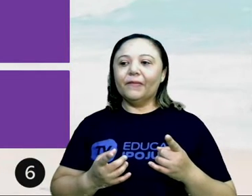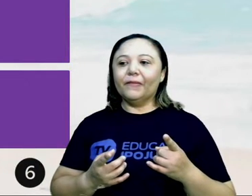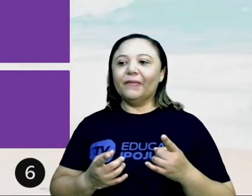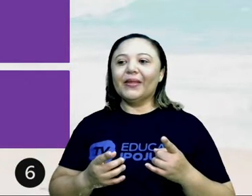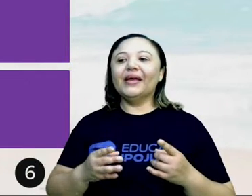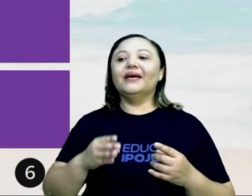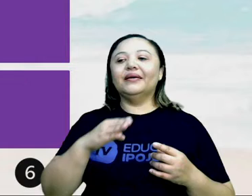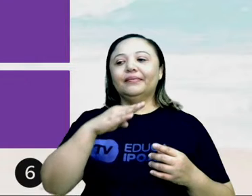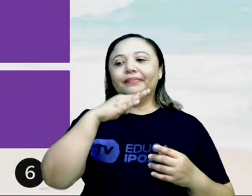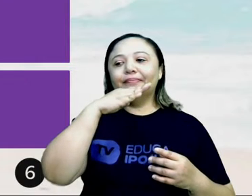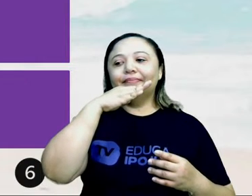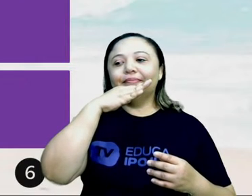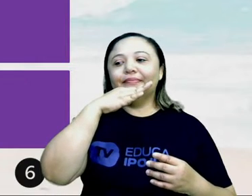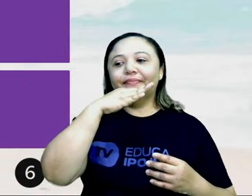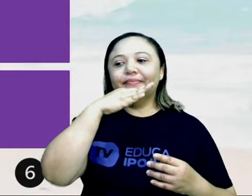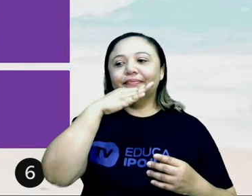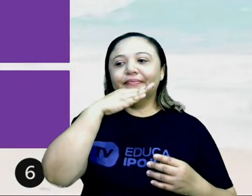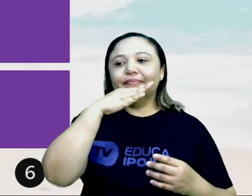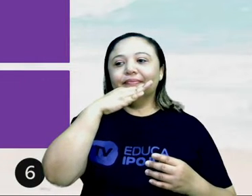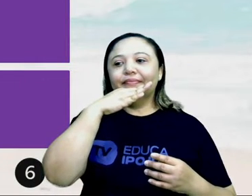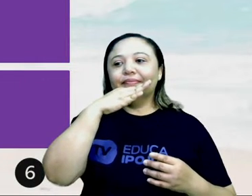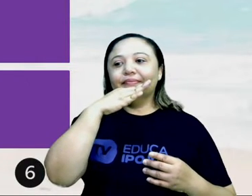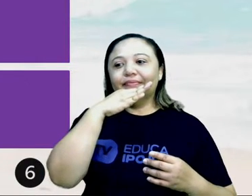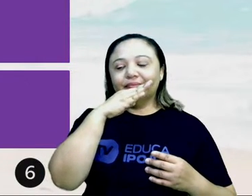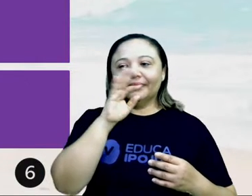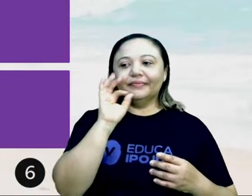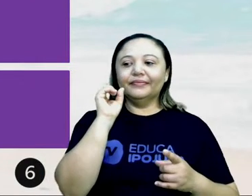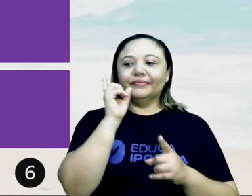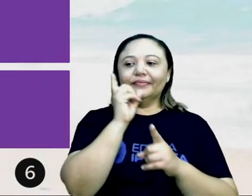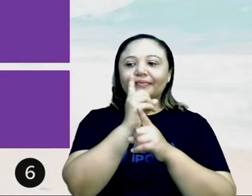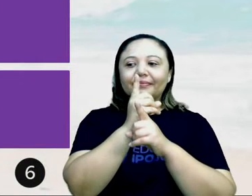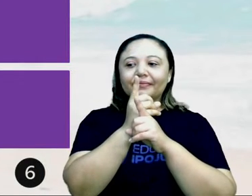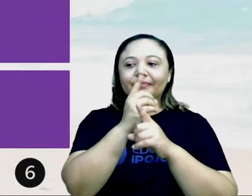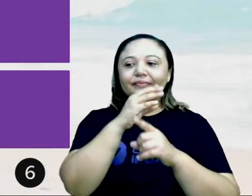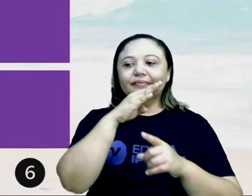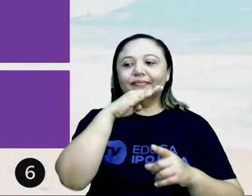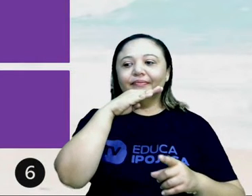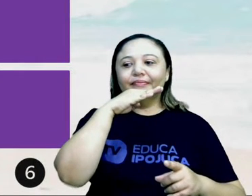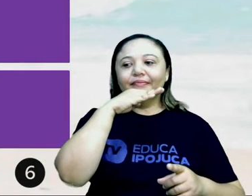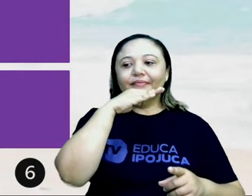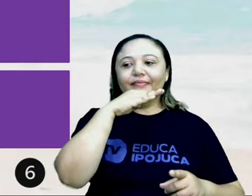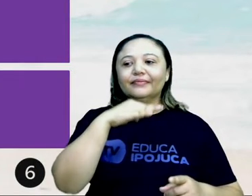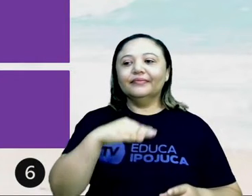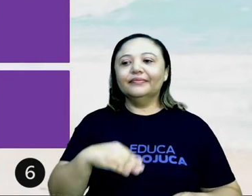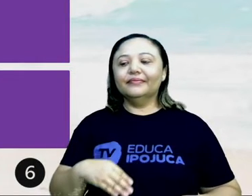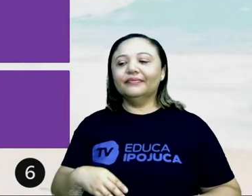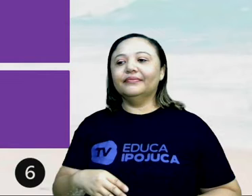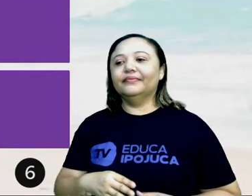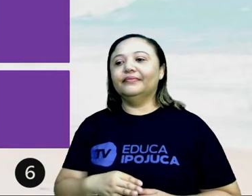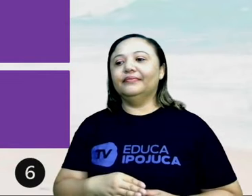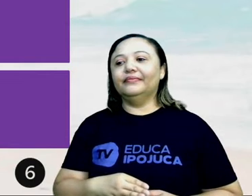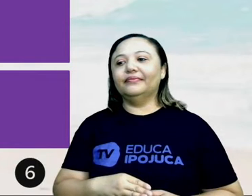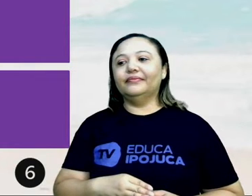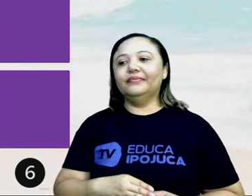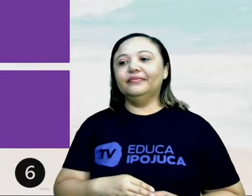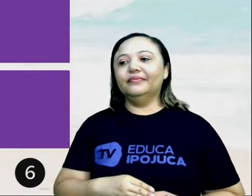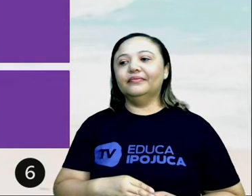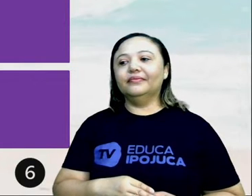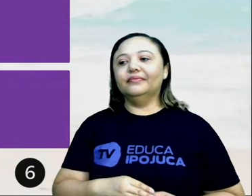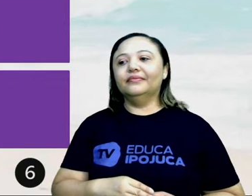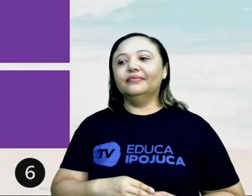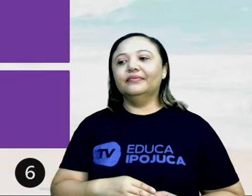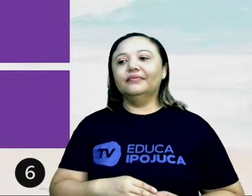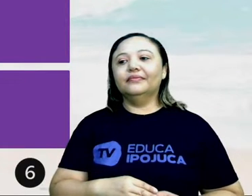Aqui. Manga. Opa, a gente já encontrou uma manga e não foi nessa posição. Lembra qual foi a casa?